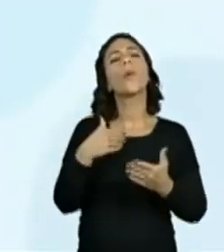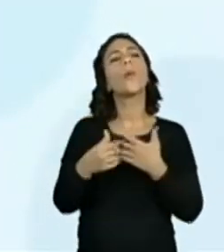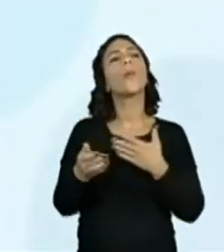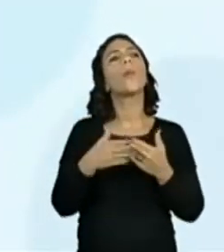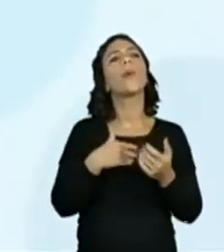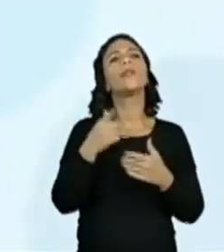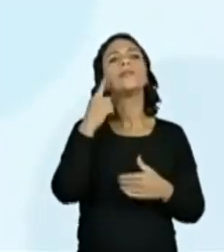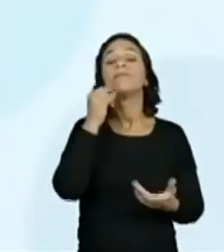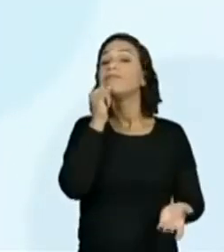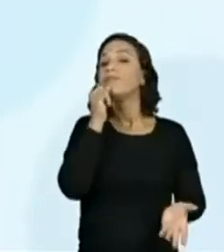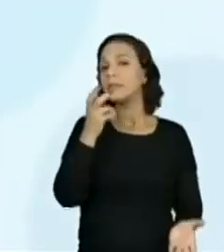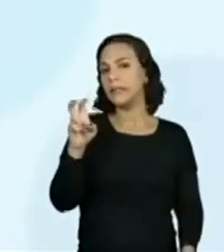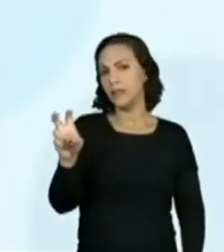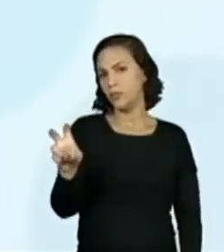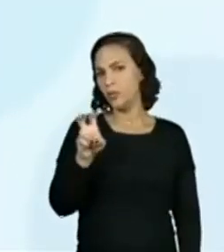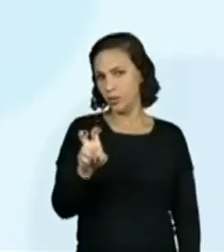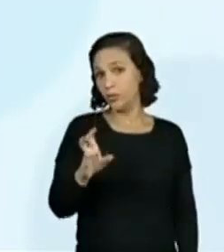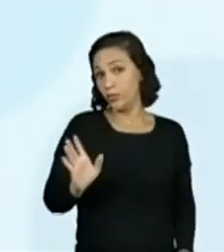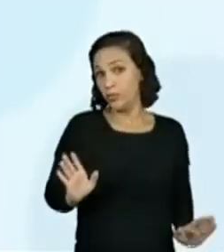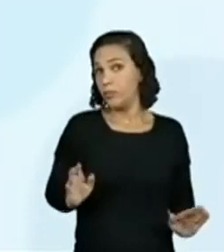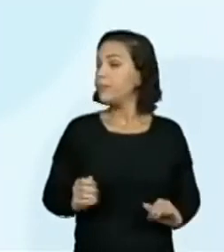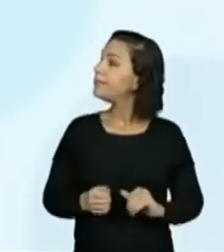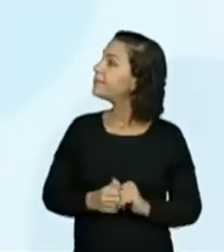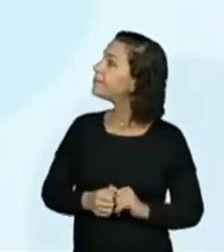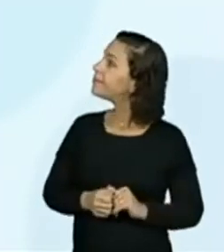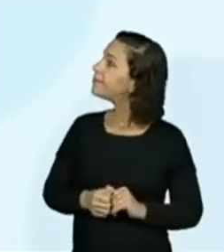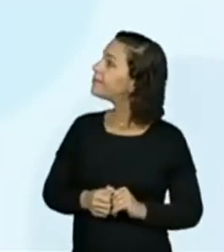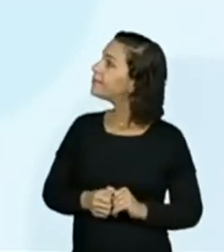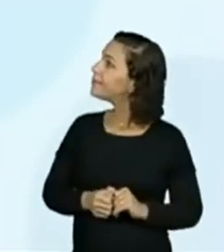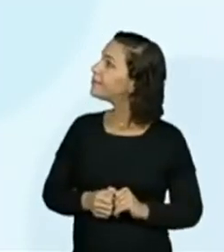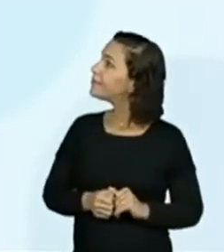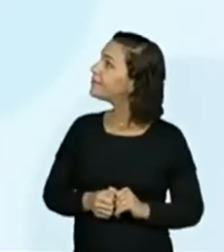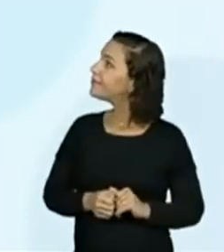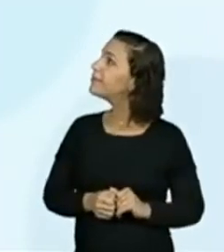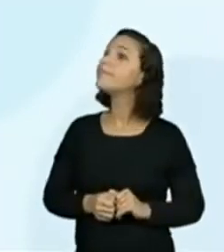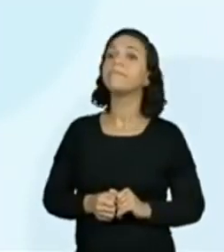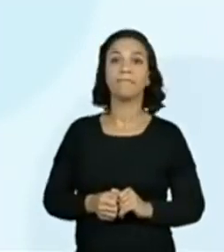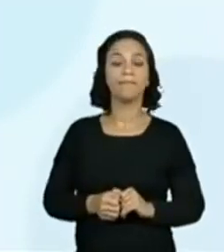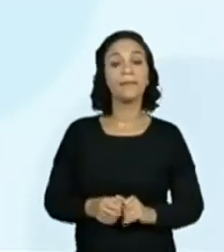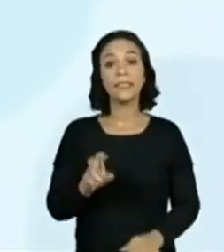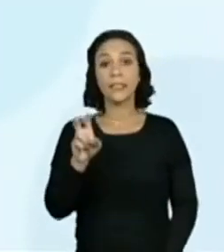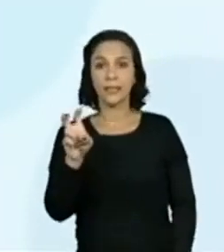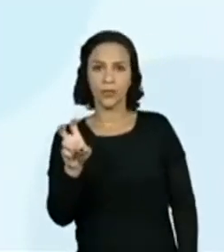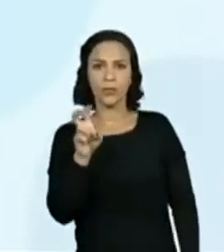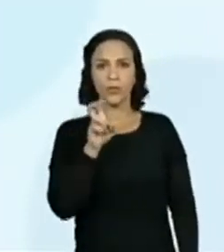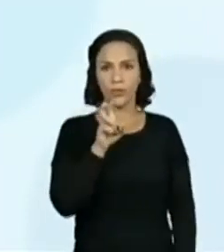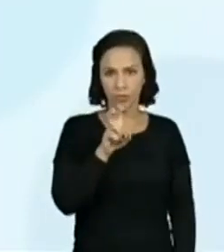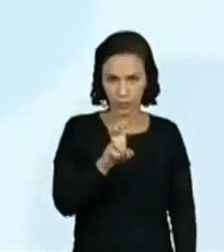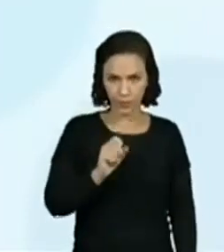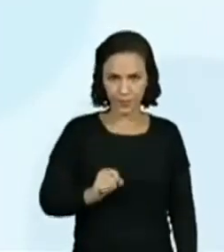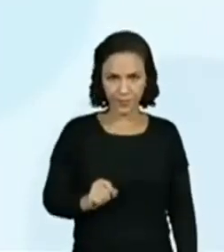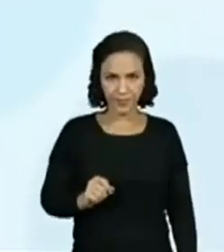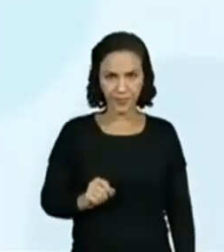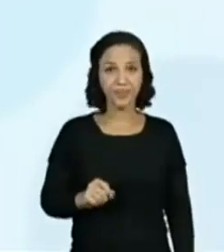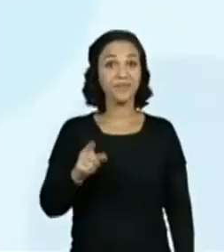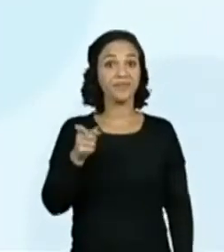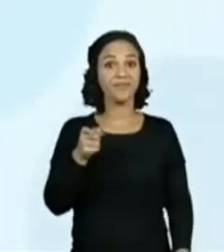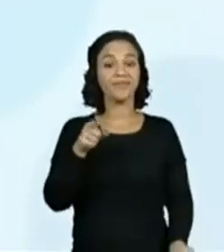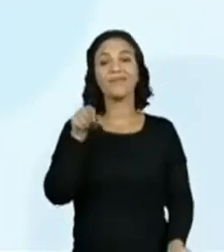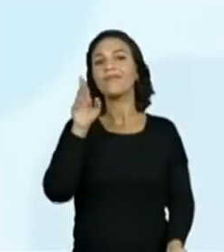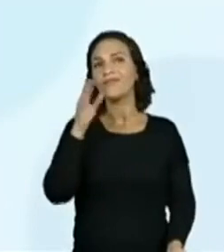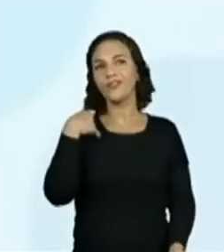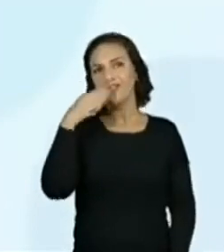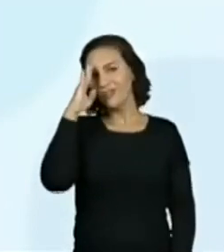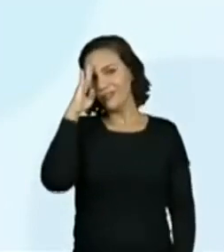exemplo, 55, pode ser? Olha só, vamos identificar ali o 55, a professora já foi direto,